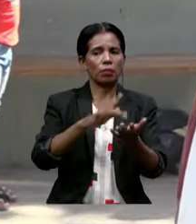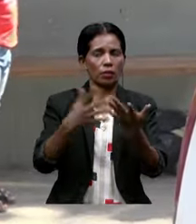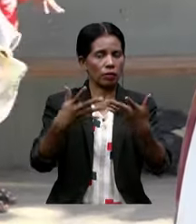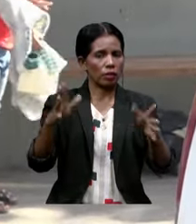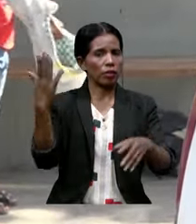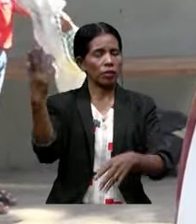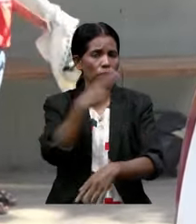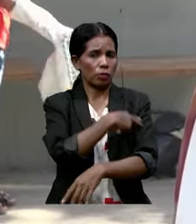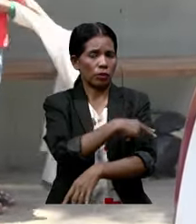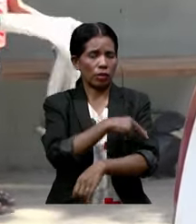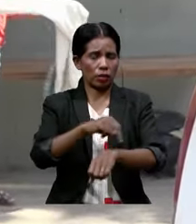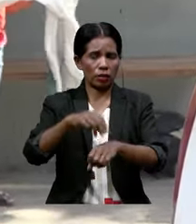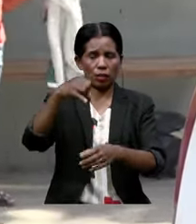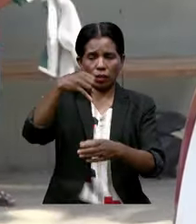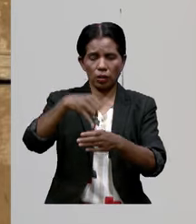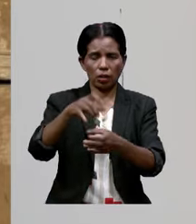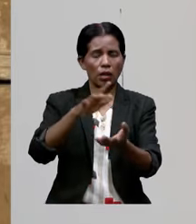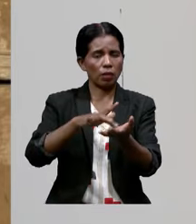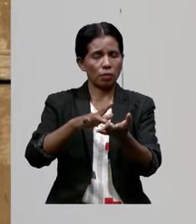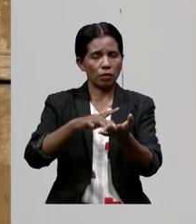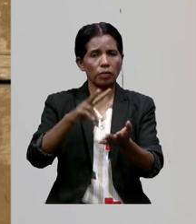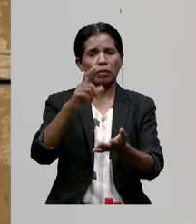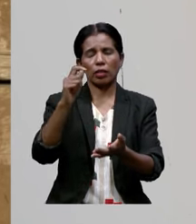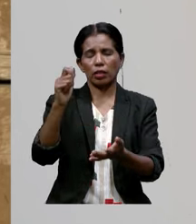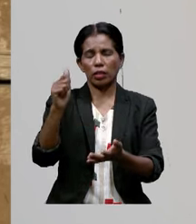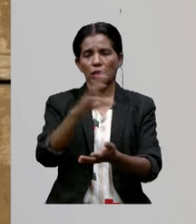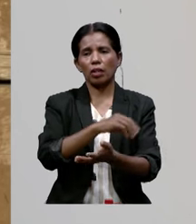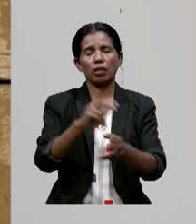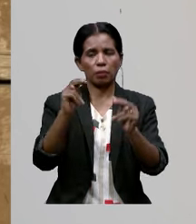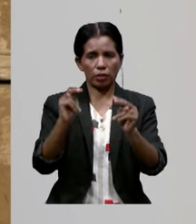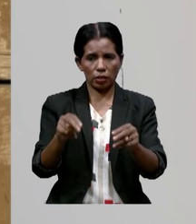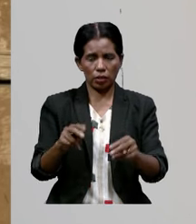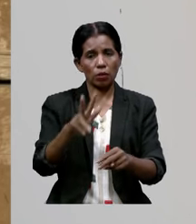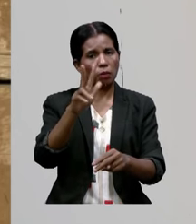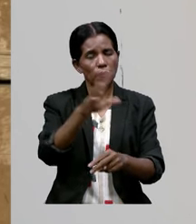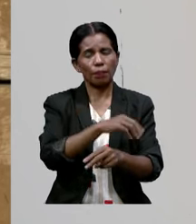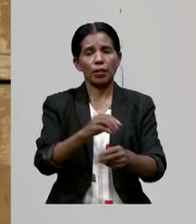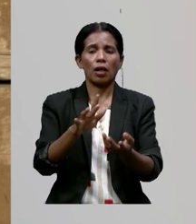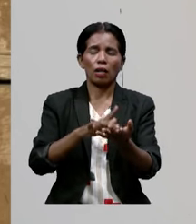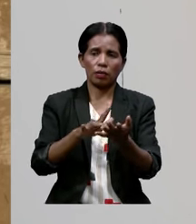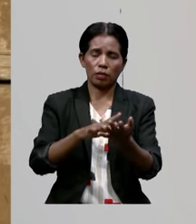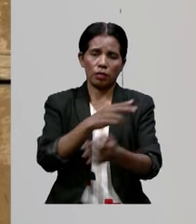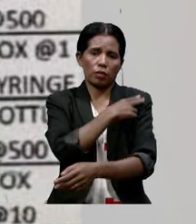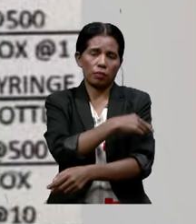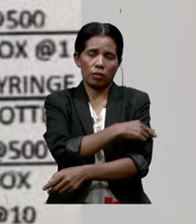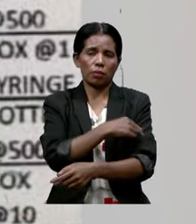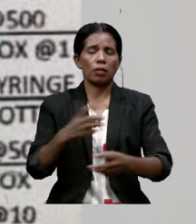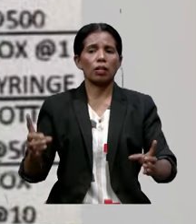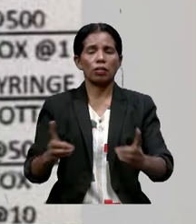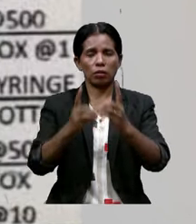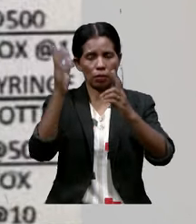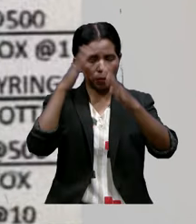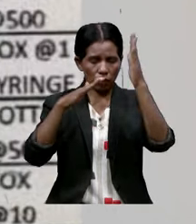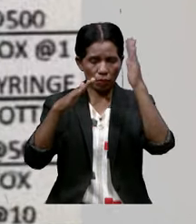Hospital Nasional inklui ai moruk vital, esensial, no necesario. Além de stok ai moruk, hospital mos enfrenta problema